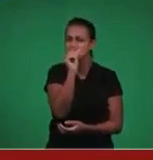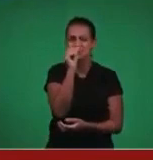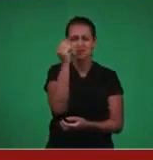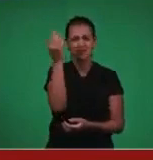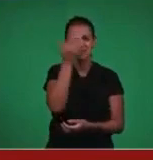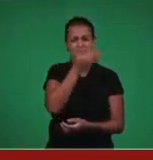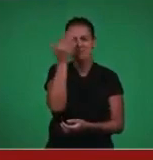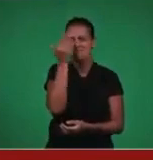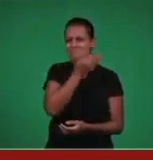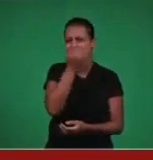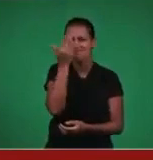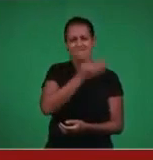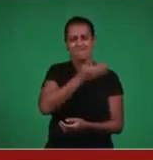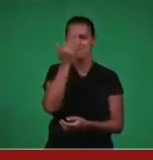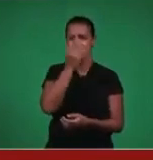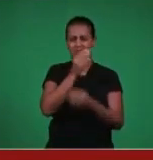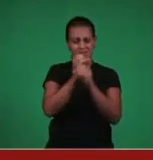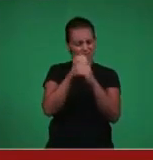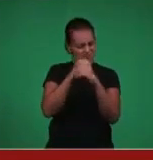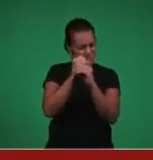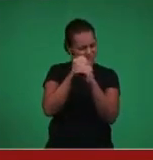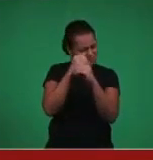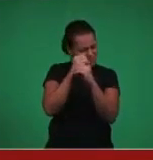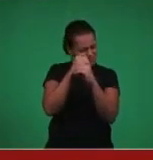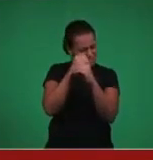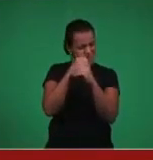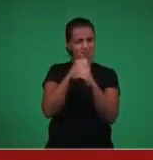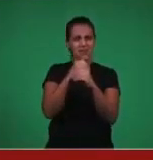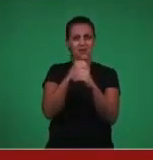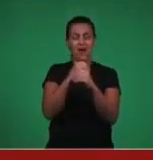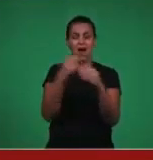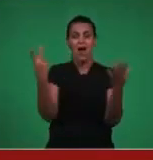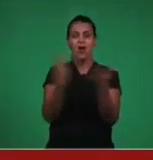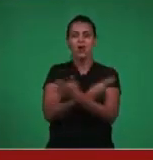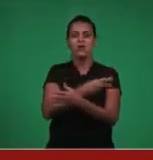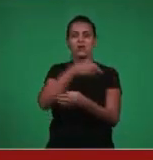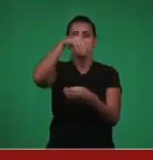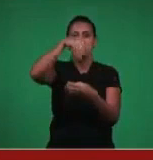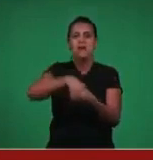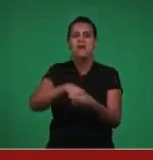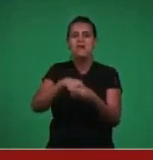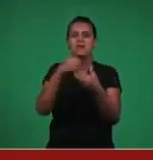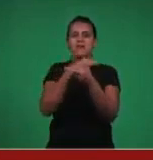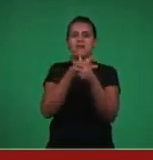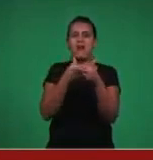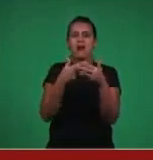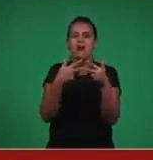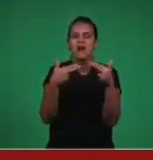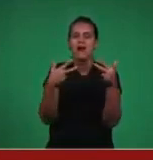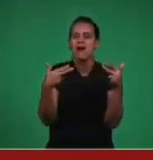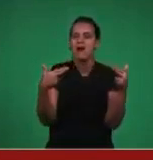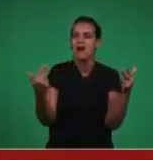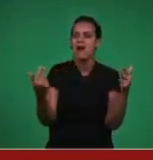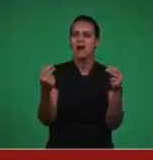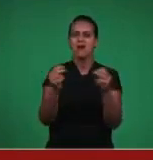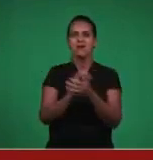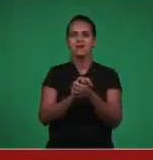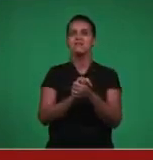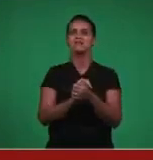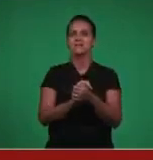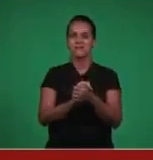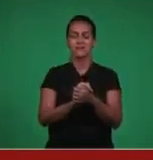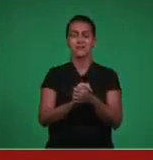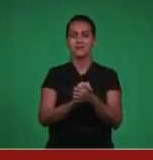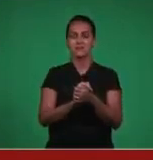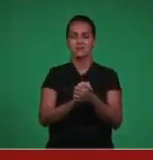nu, e acontece tantas coisas ali, como produção de proteínas, outras estruturas que são